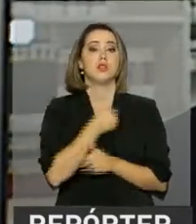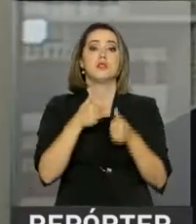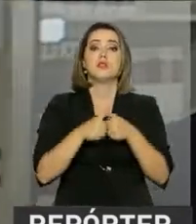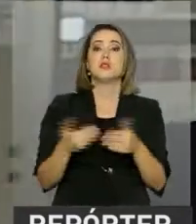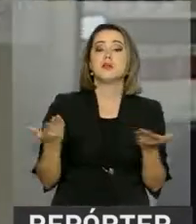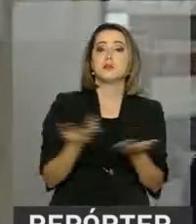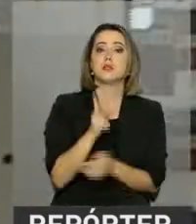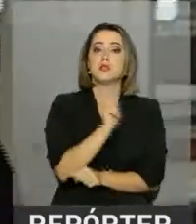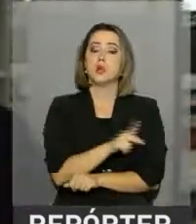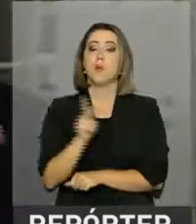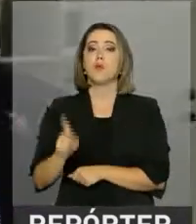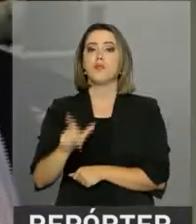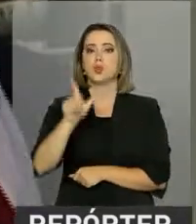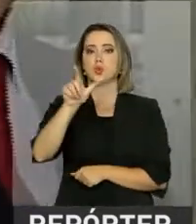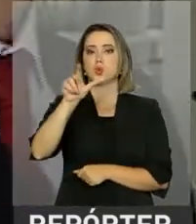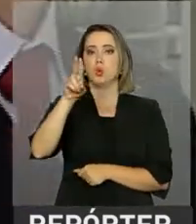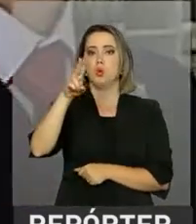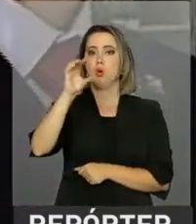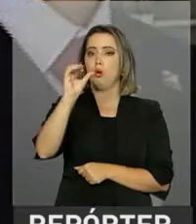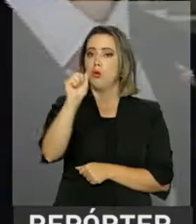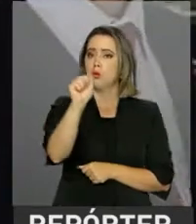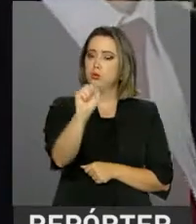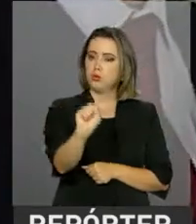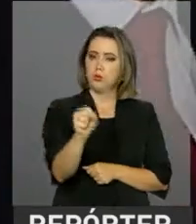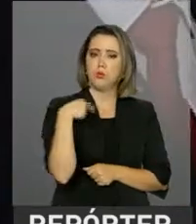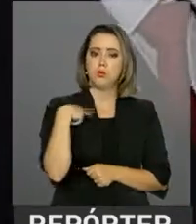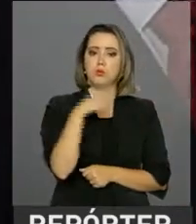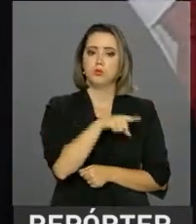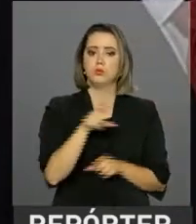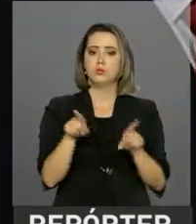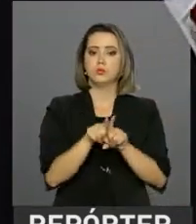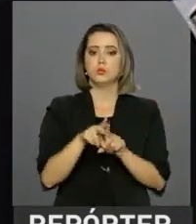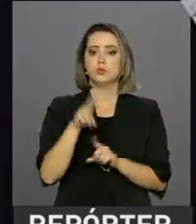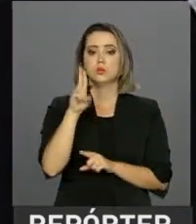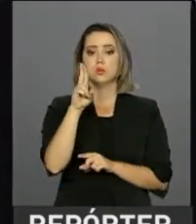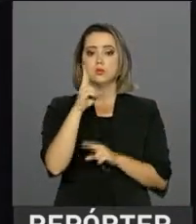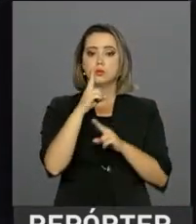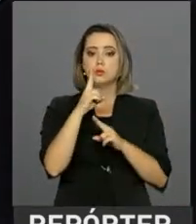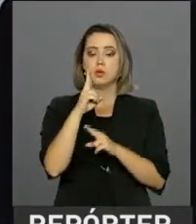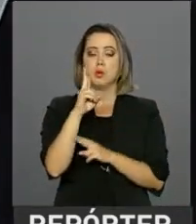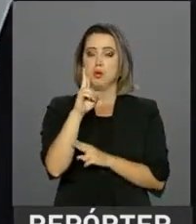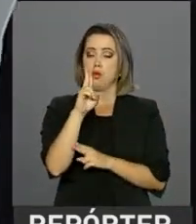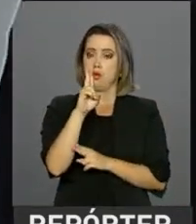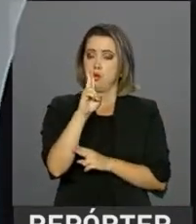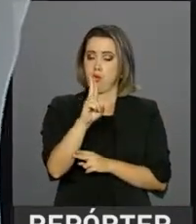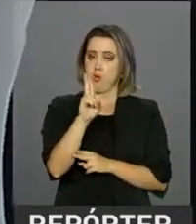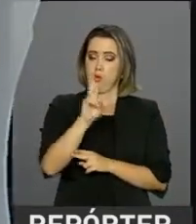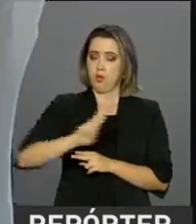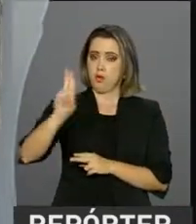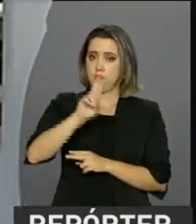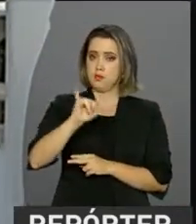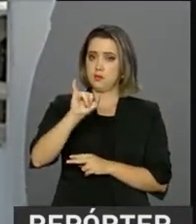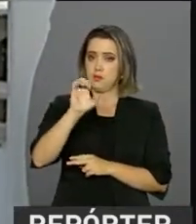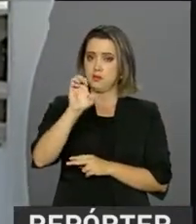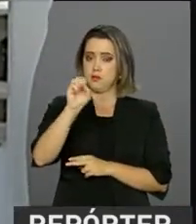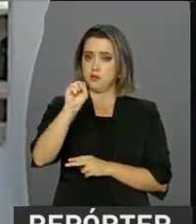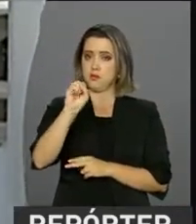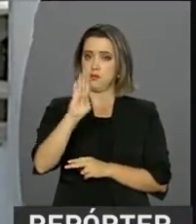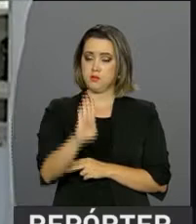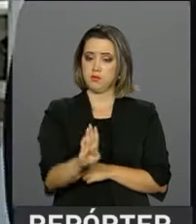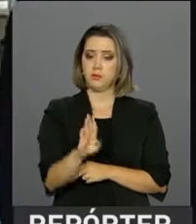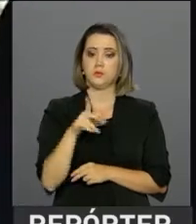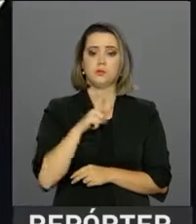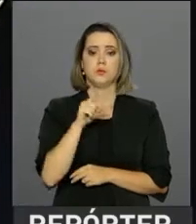o professor lucas esmeraldo ele que é da universidade e esb de brasília e vai falar pra